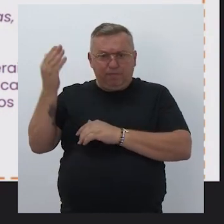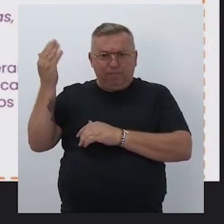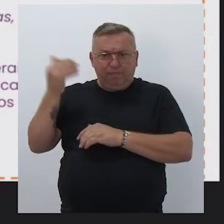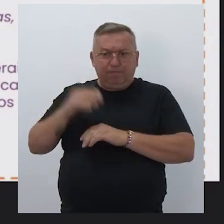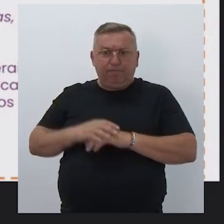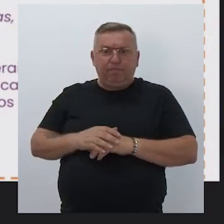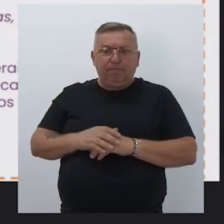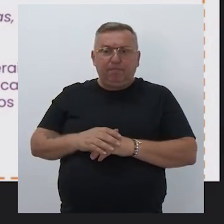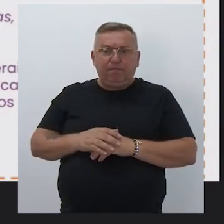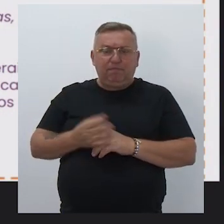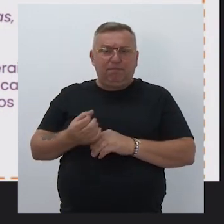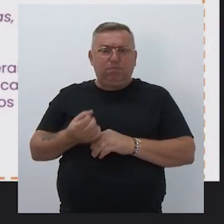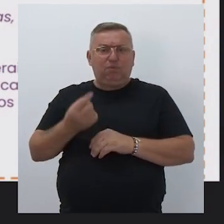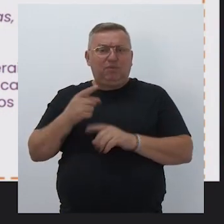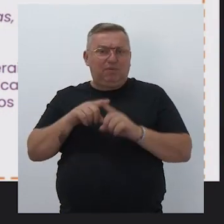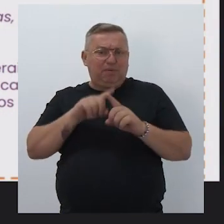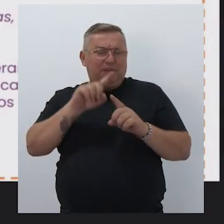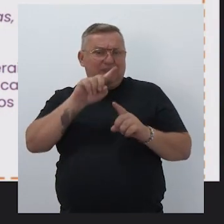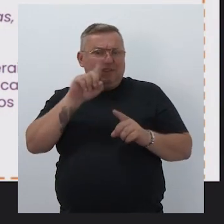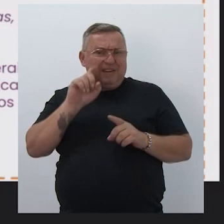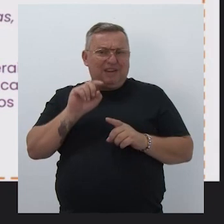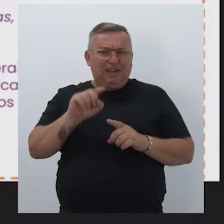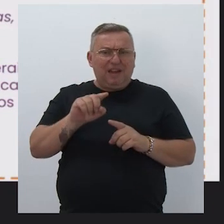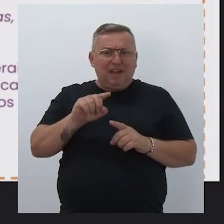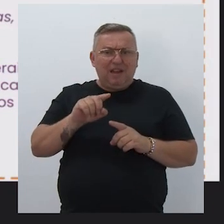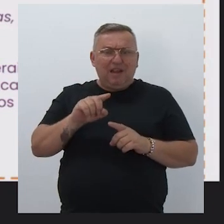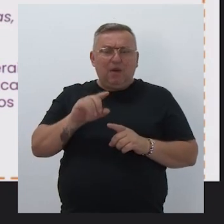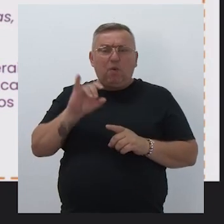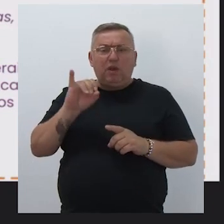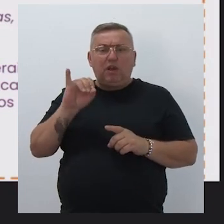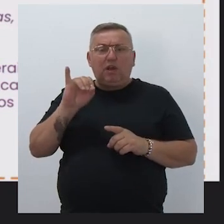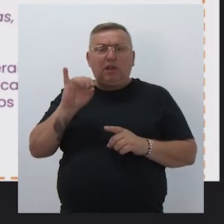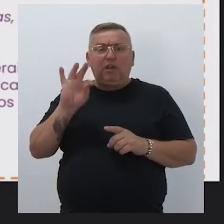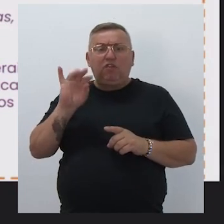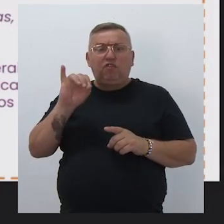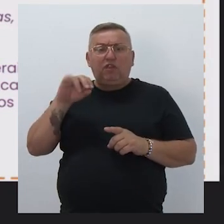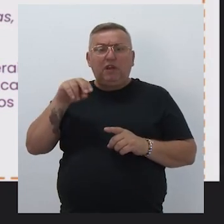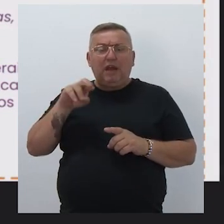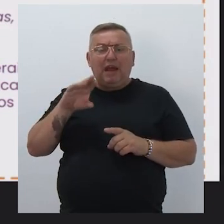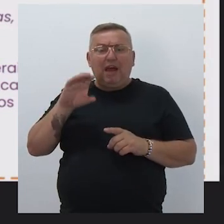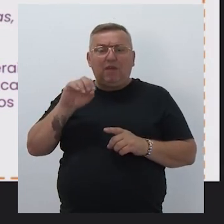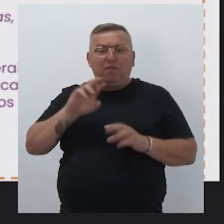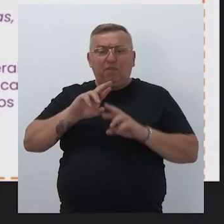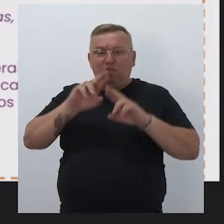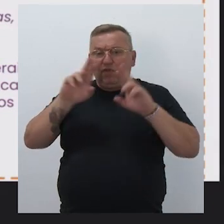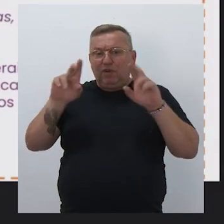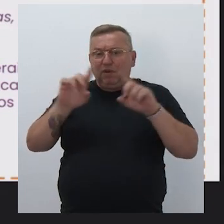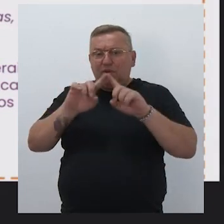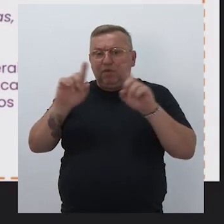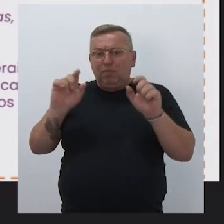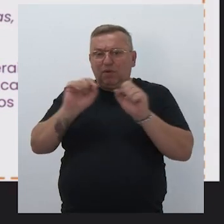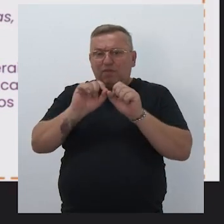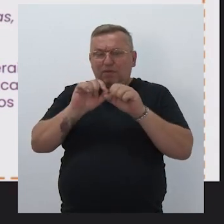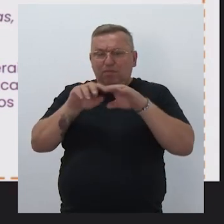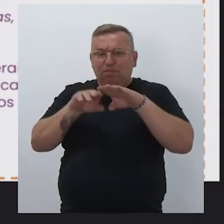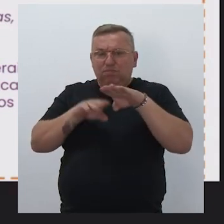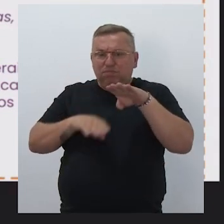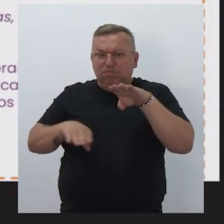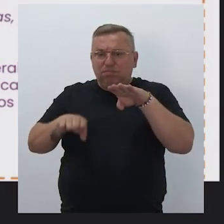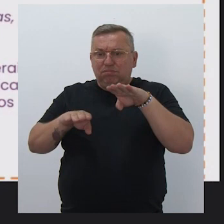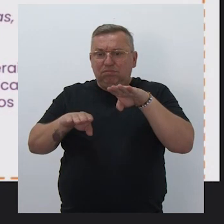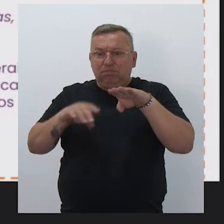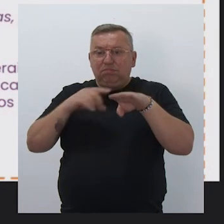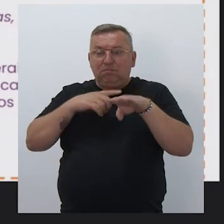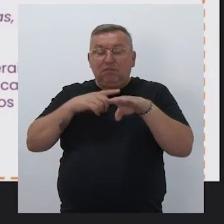né? Puxa, mas será que os itinerários diferentes não podem acentuar a desigualdade? Vamos lá,